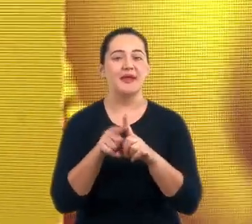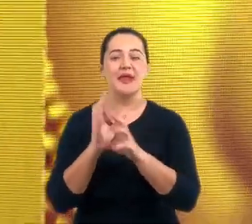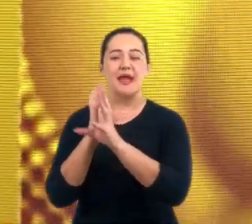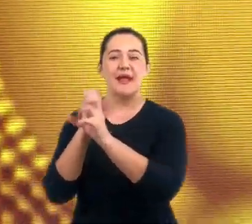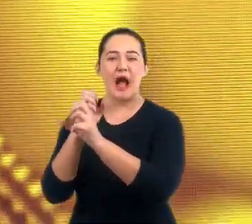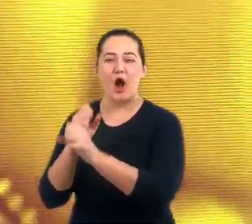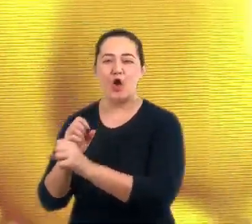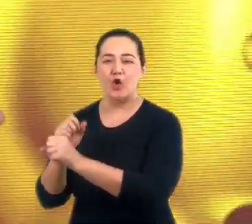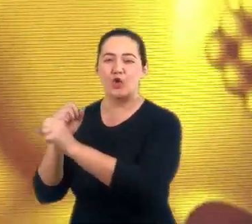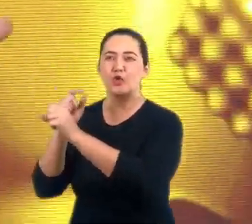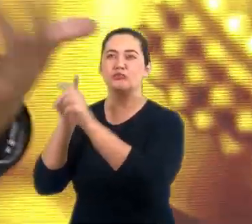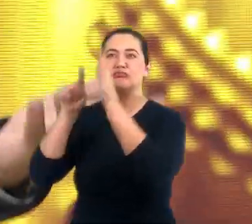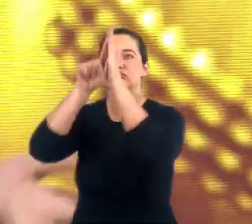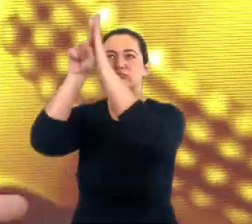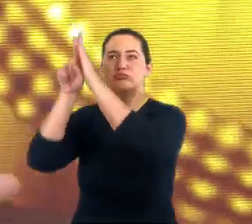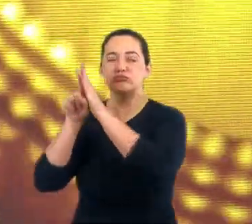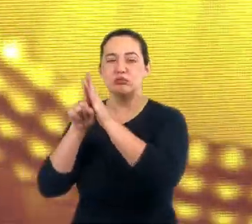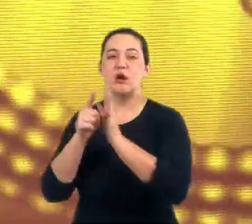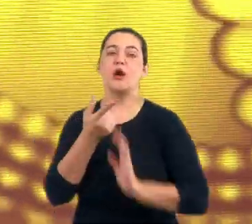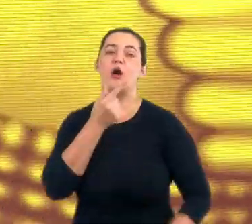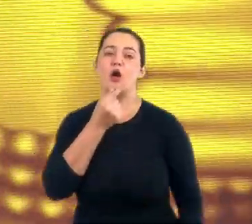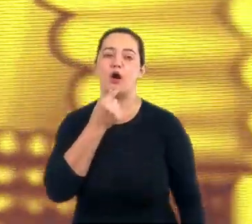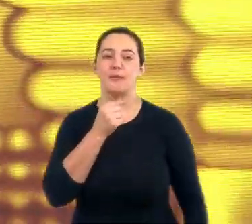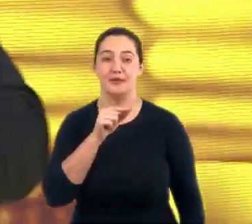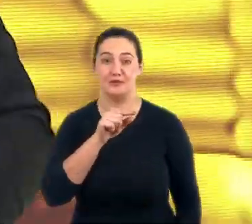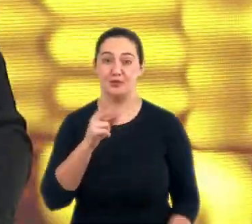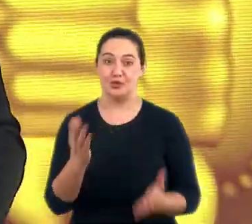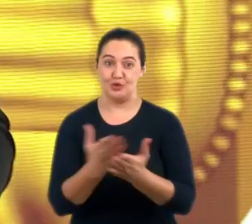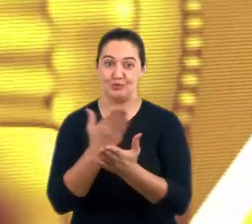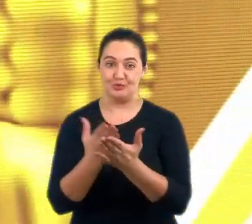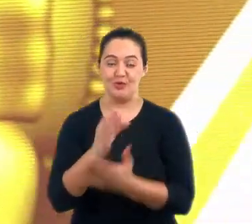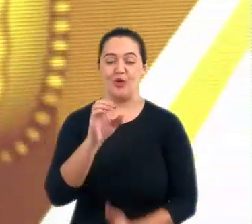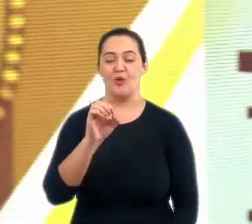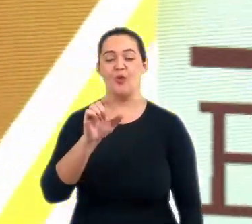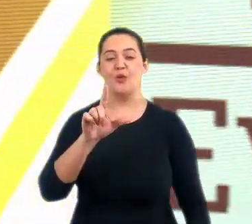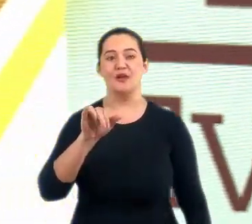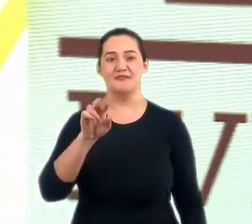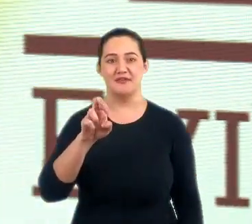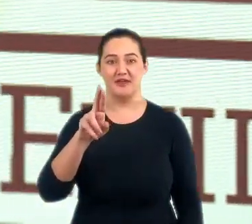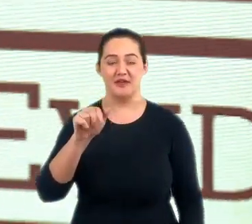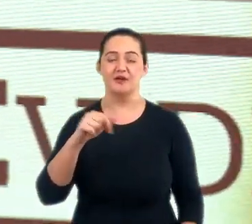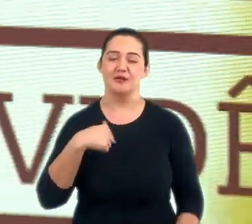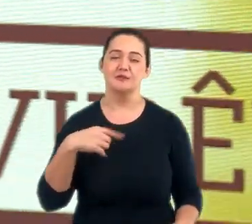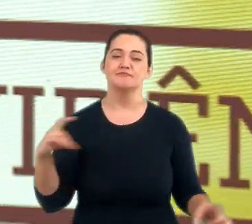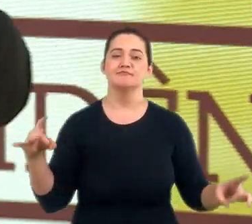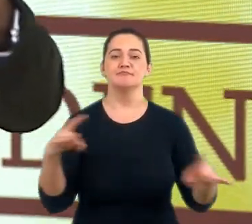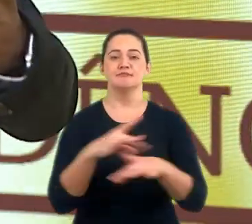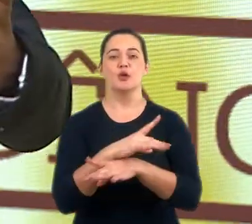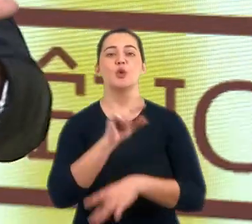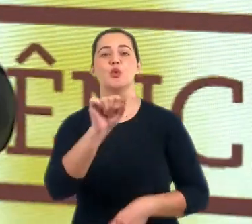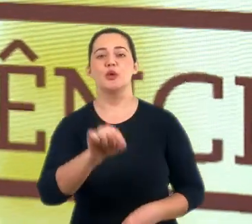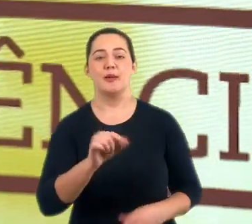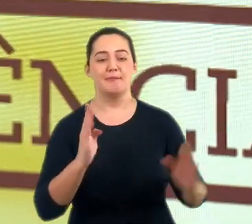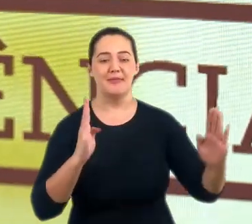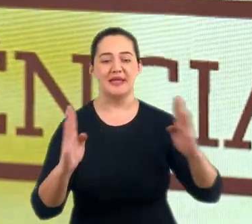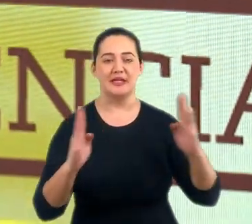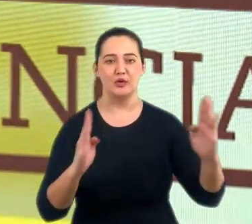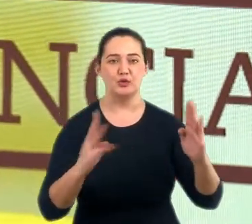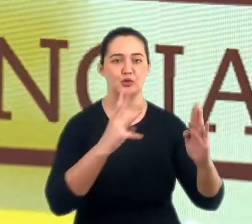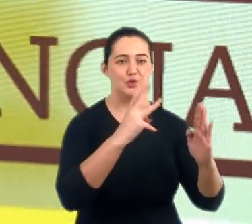cálculos astronômicos, Juarez concluiu, a meu ver com razão, que o período profético dos 2.300